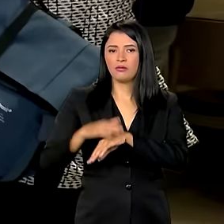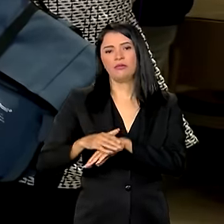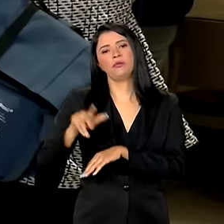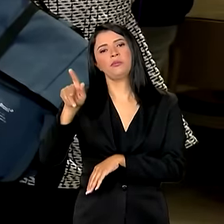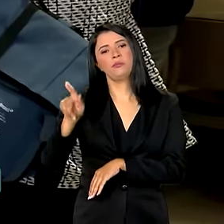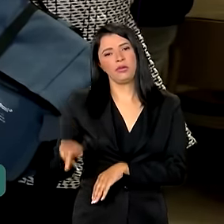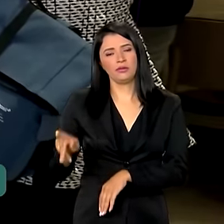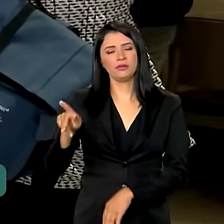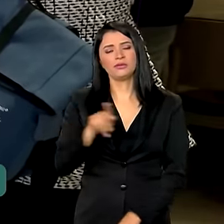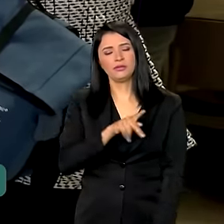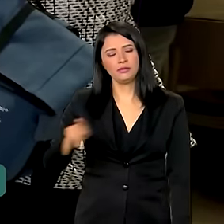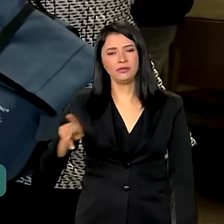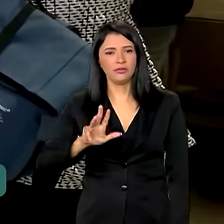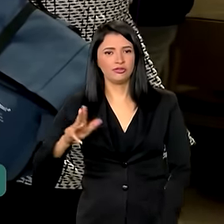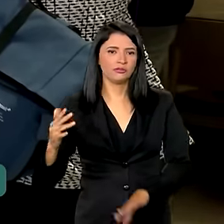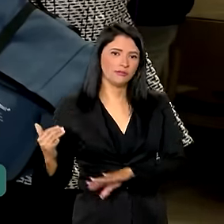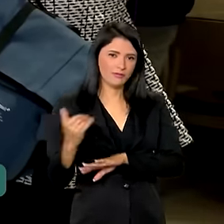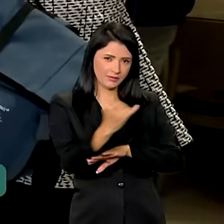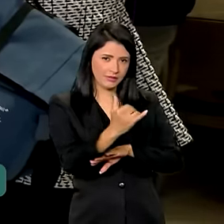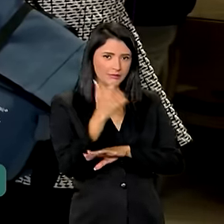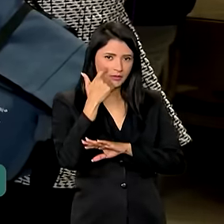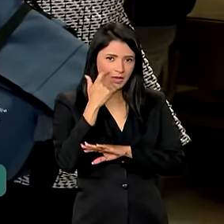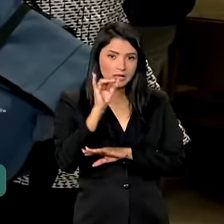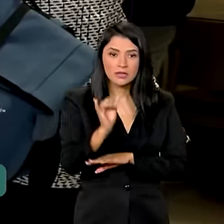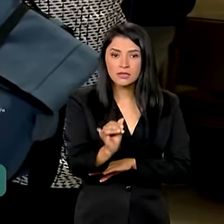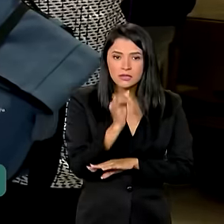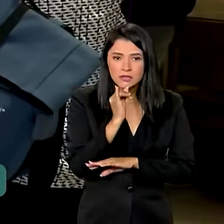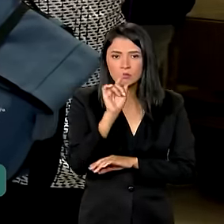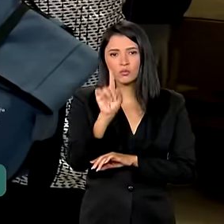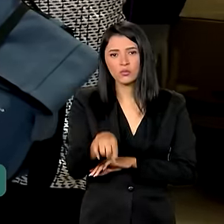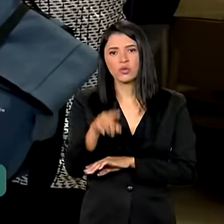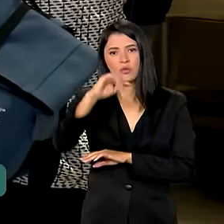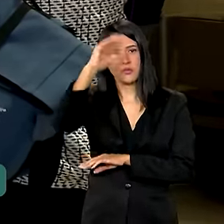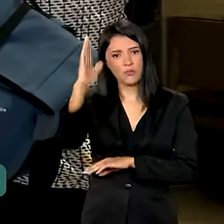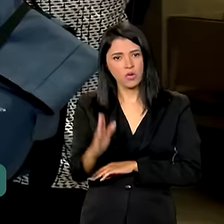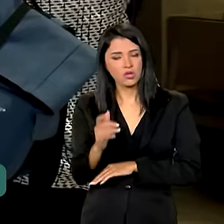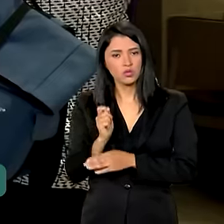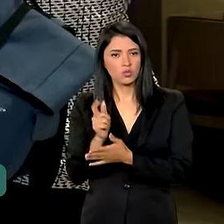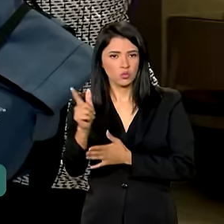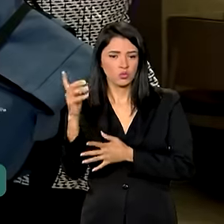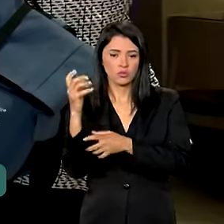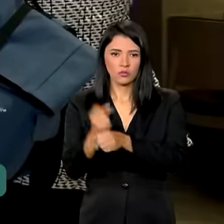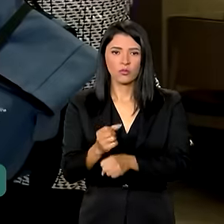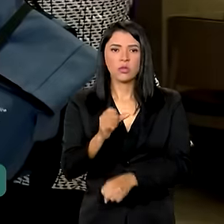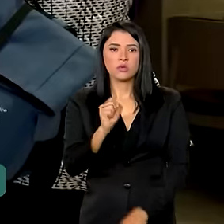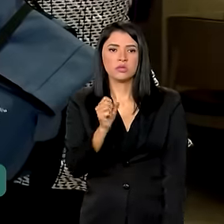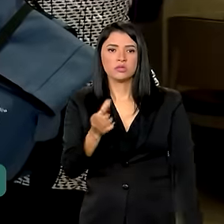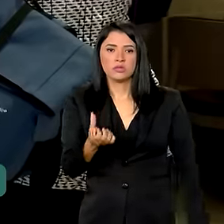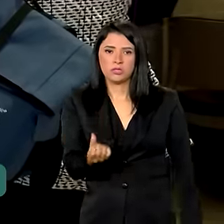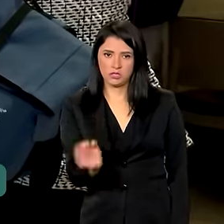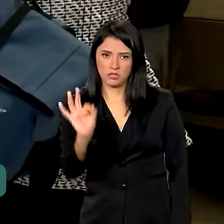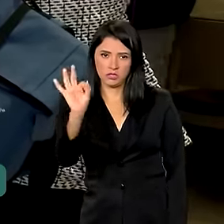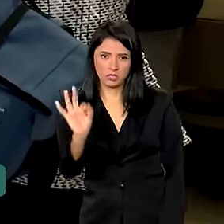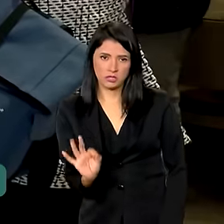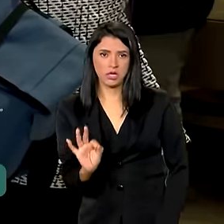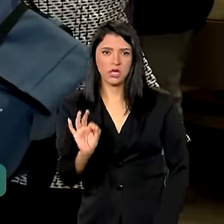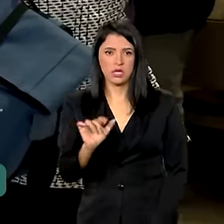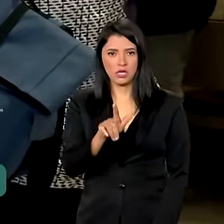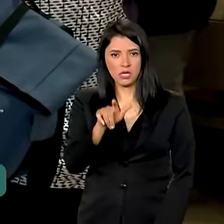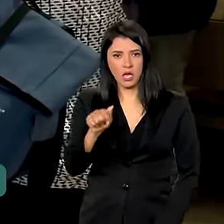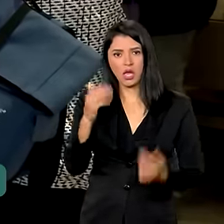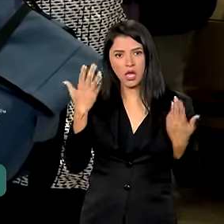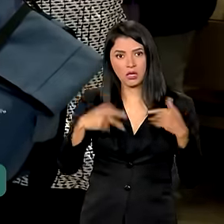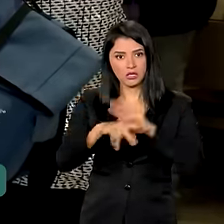quer reforçar nessa visita oficial. Um exemplo disso é que o Brasil compra 86% do gás natural